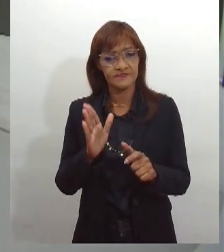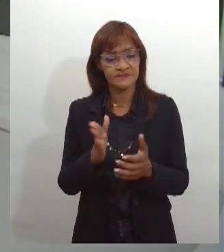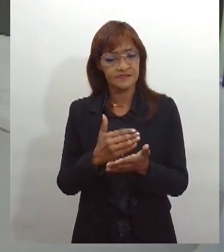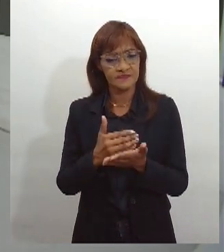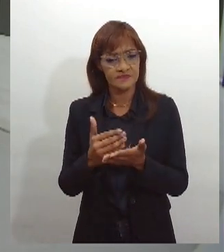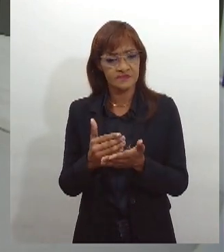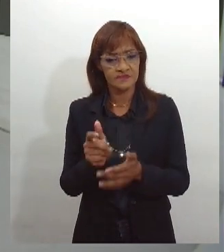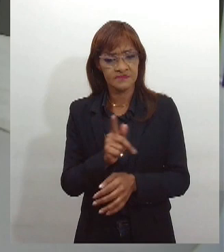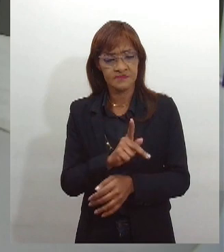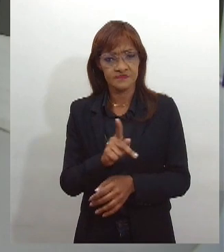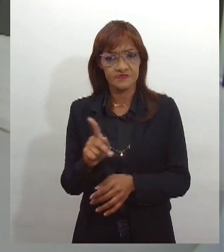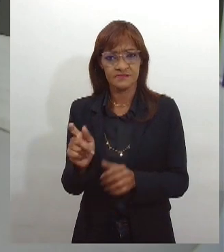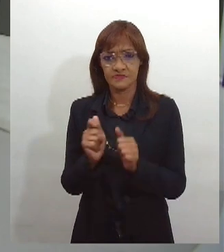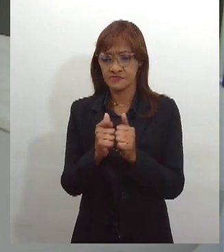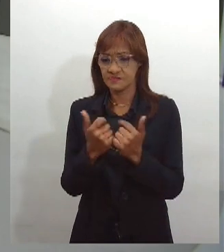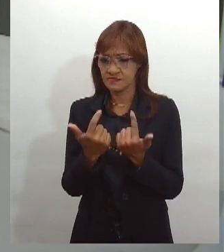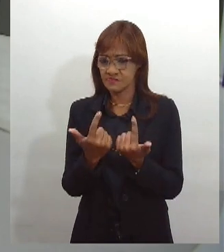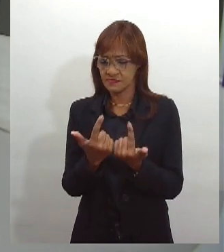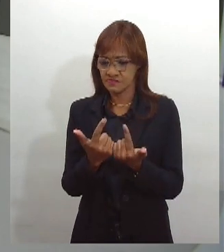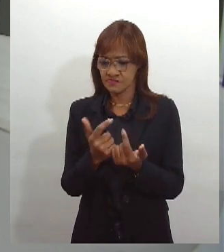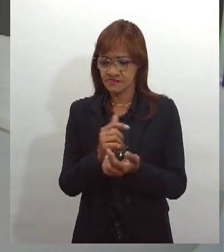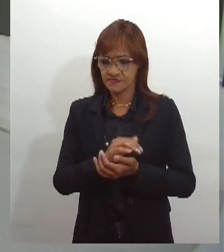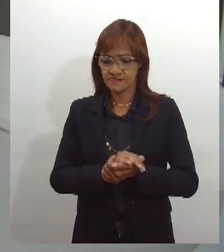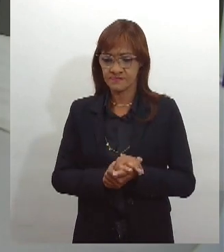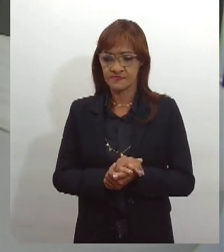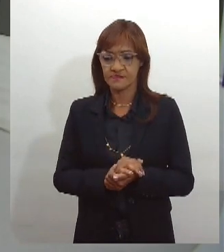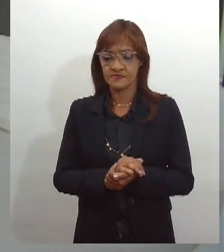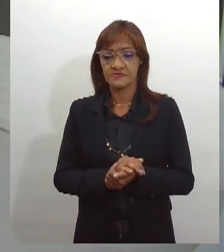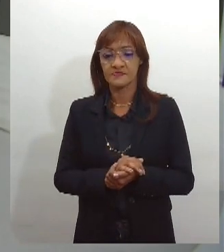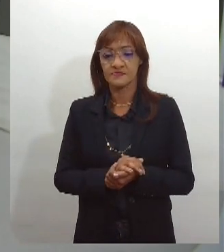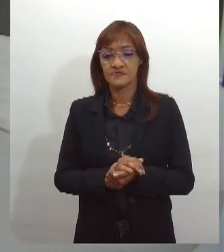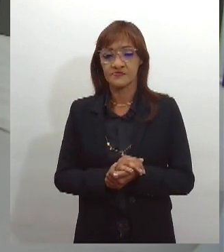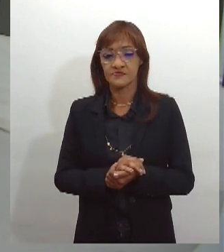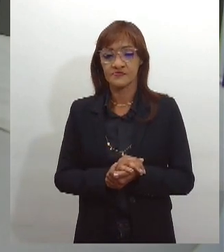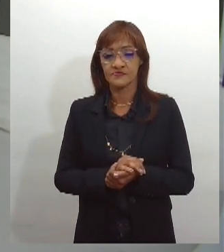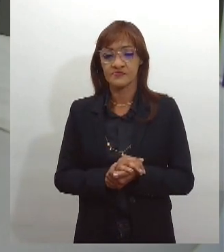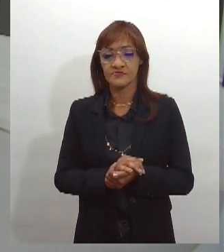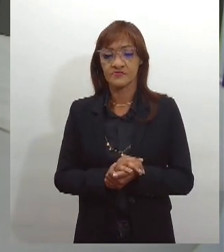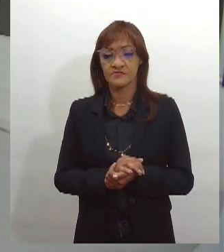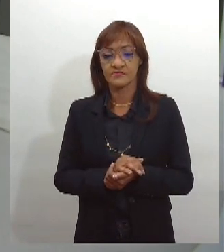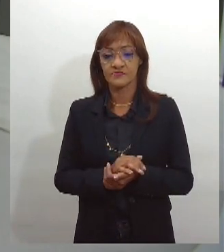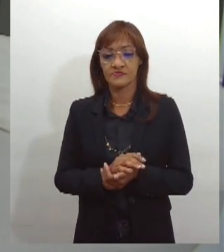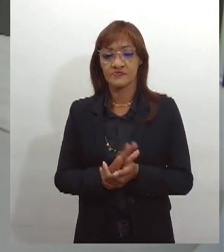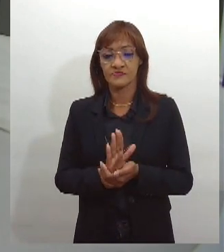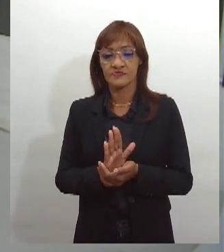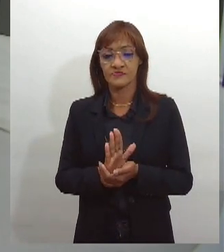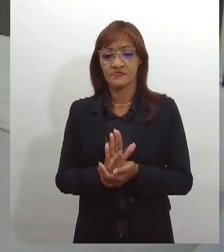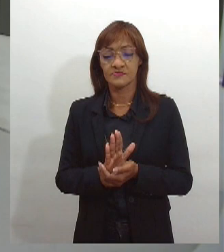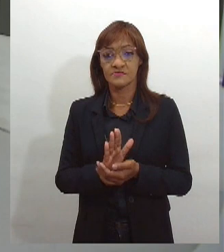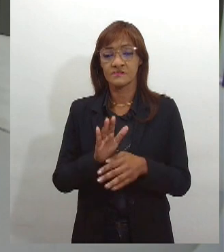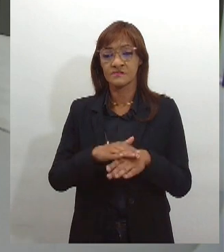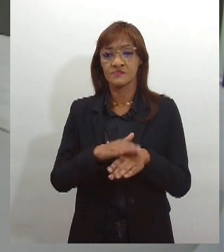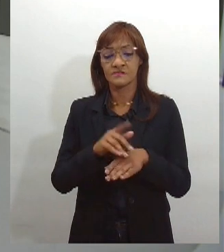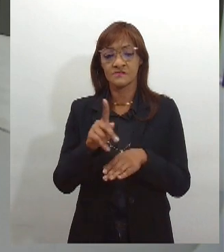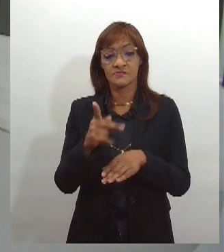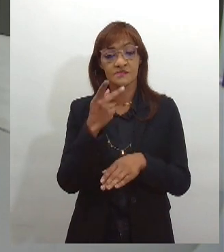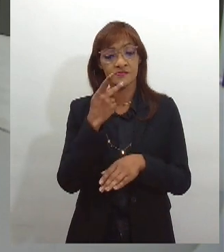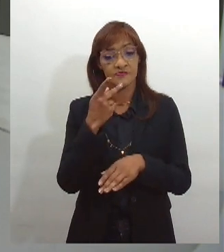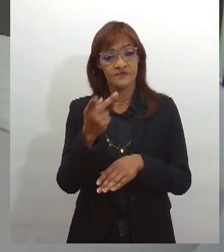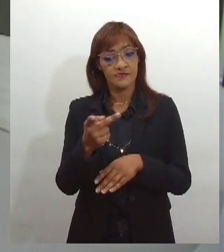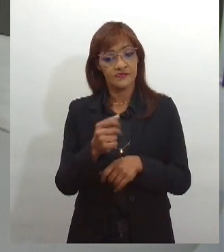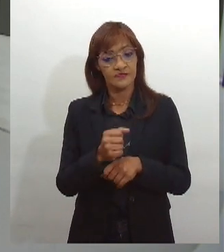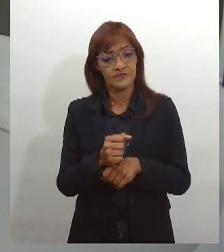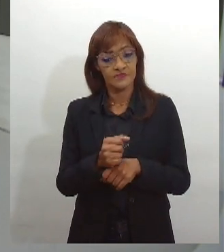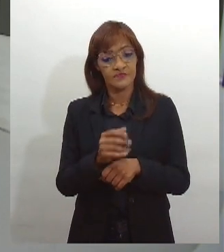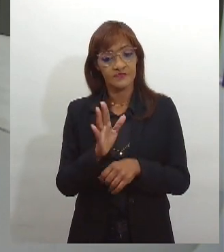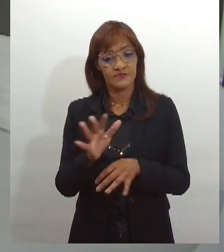do deputado presidente Jefferson Andrade. E como você bem o disse, vai ser um espaço privilegiado para que a cultura